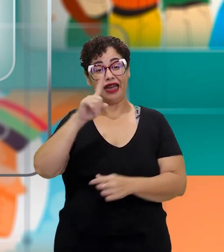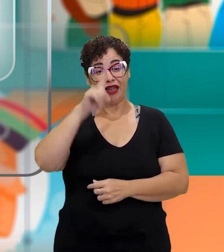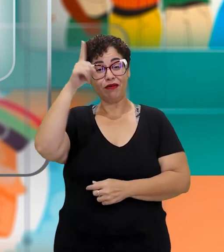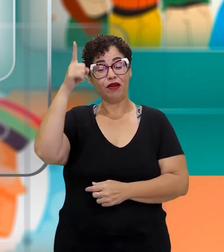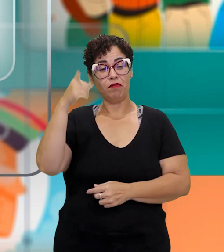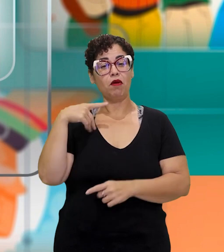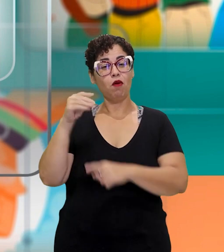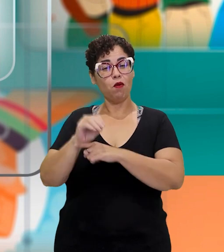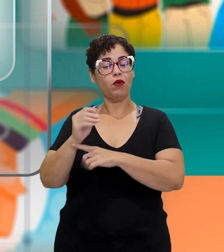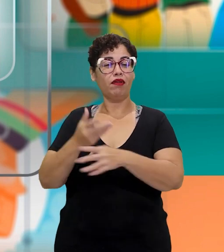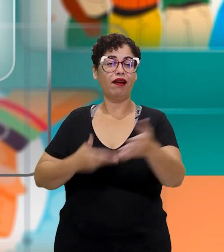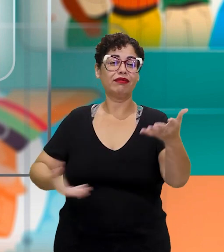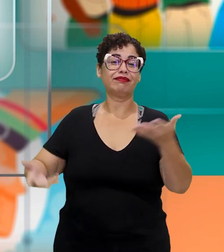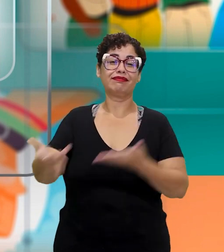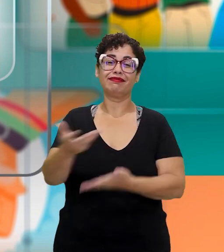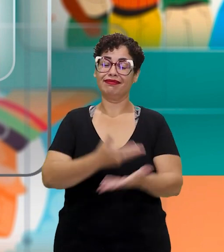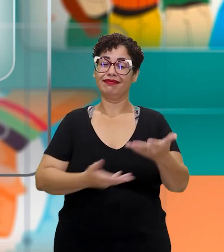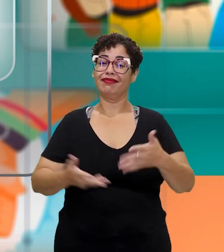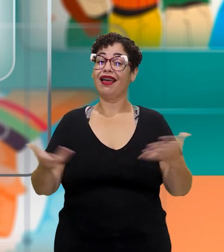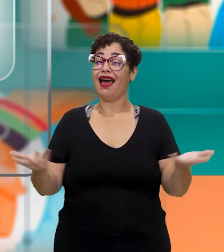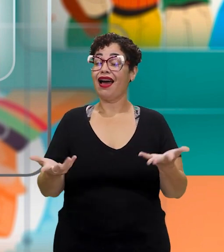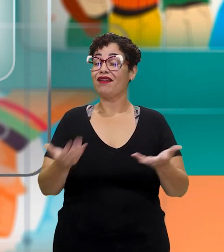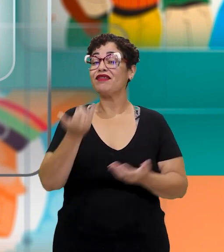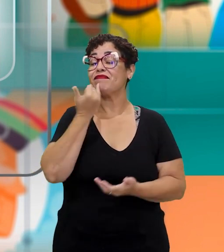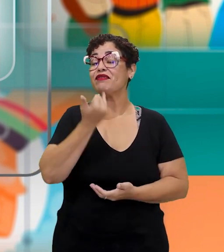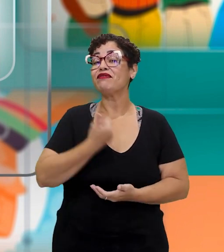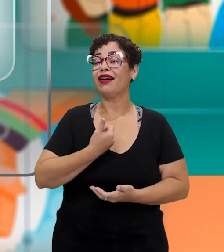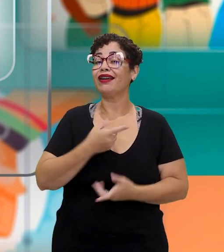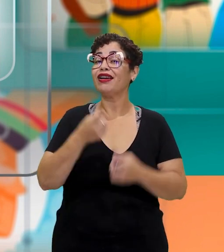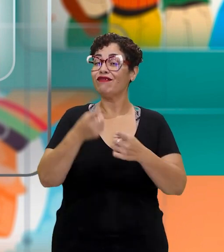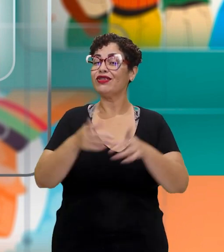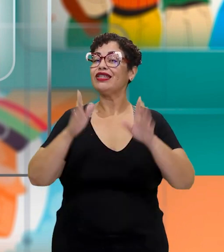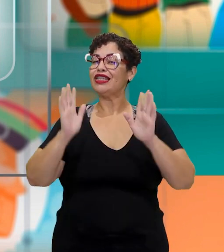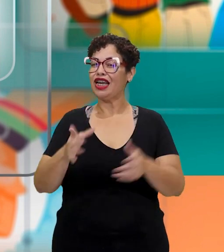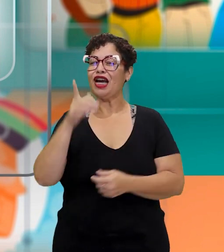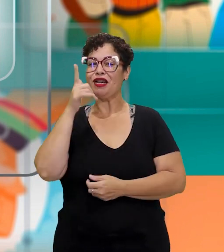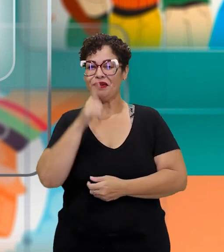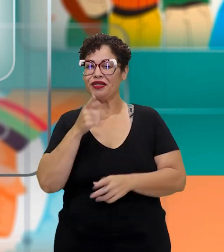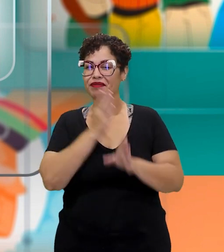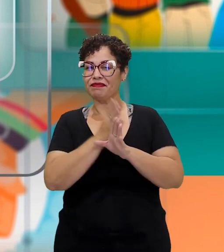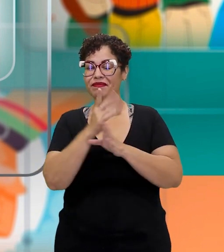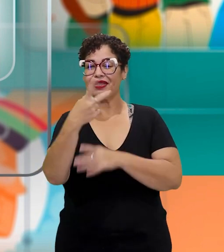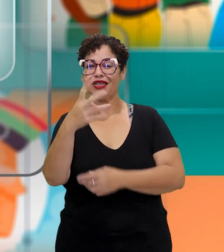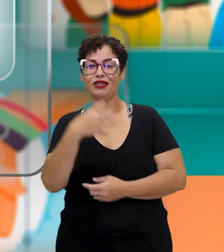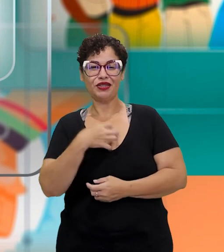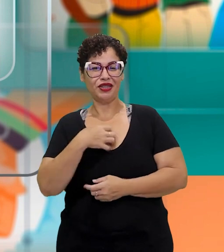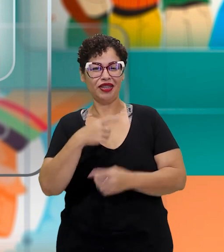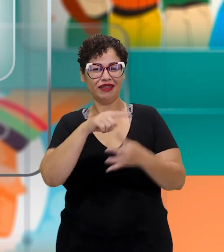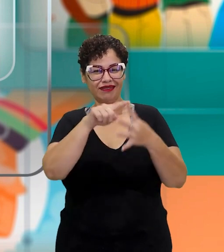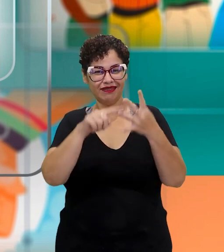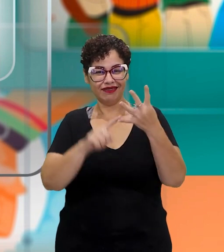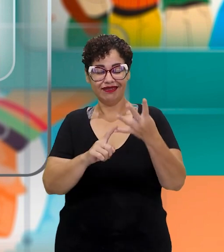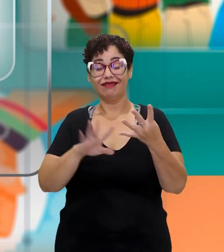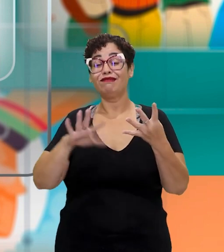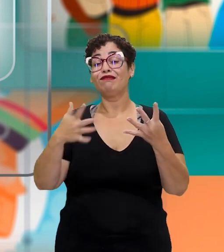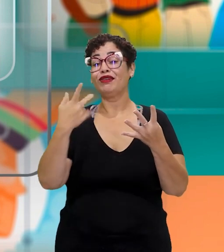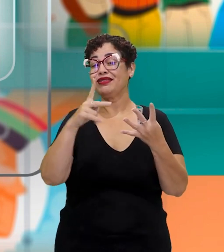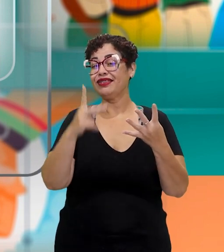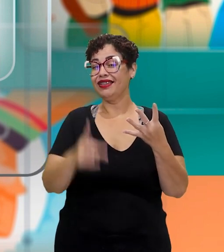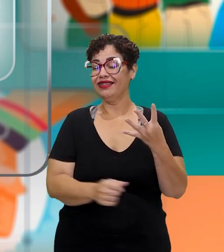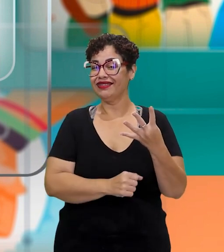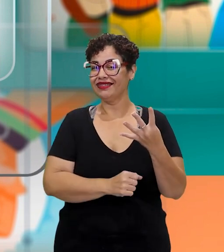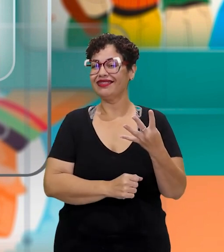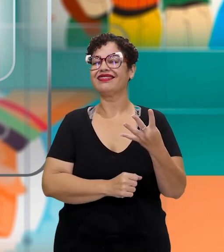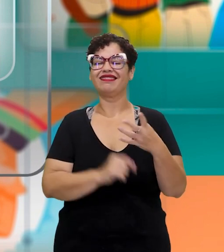estende naturalmente ao cuidado com o outro. Agora me diz aí, você já conseguiu se identificar dentro desses